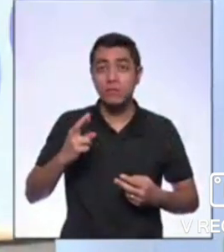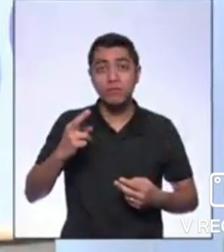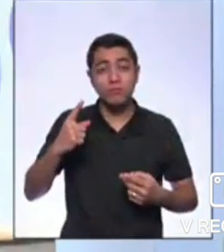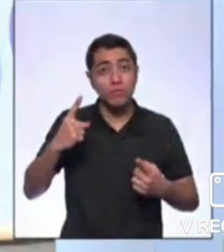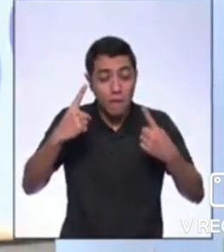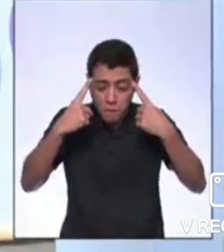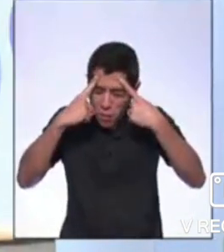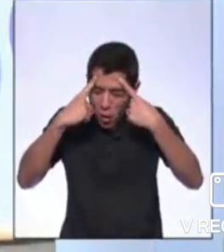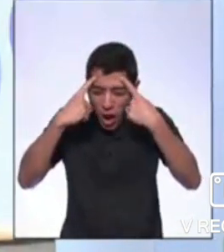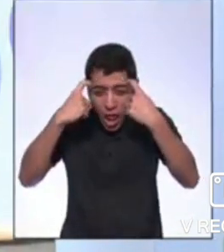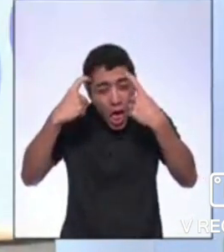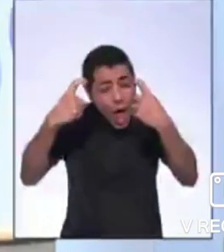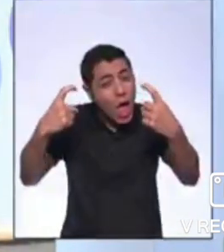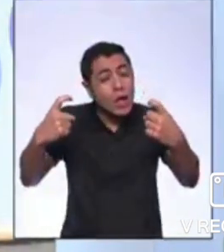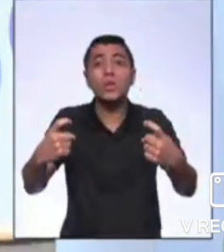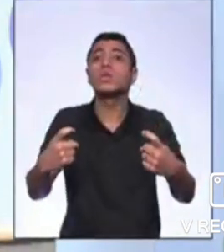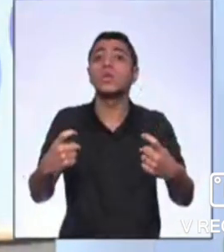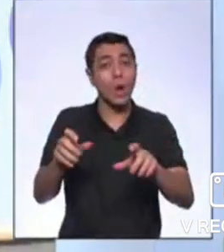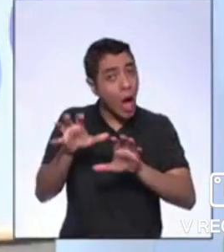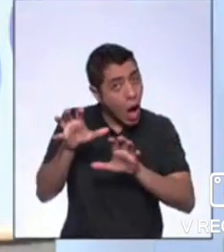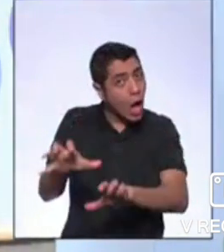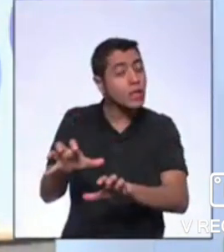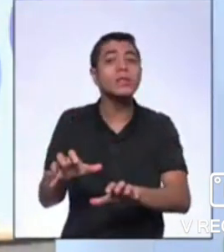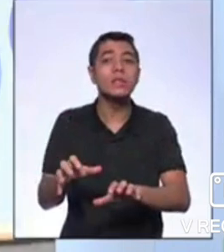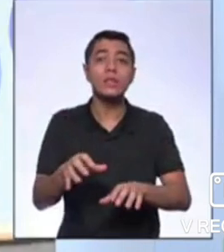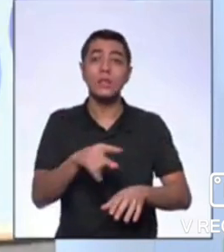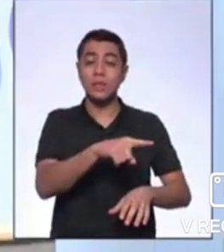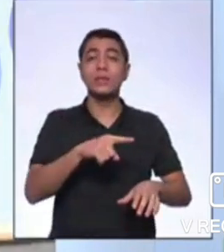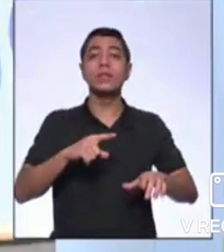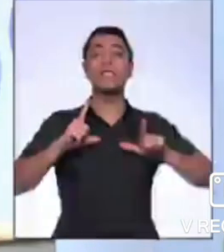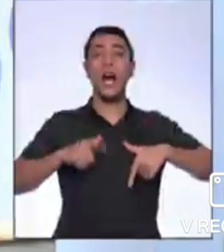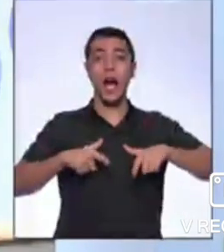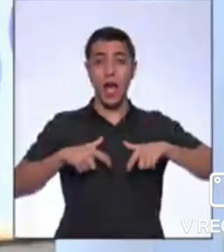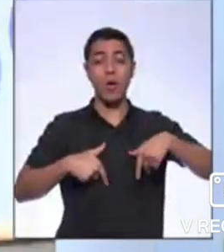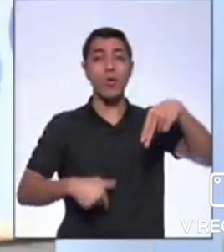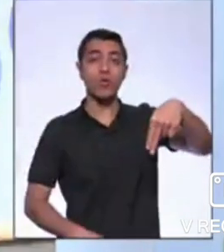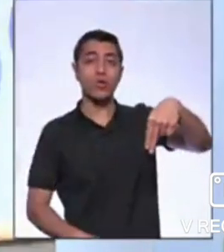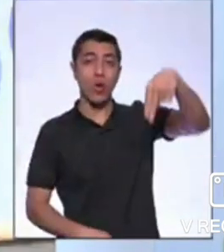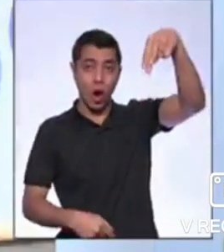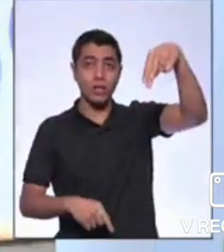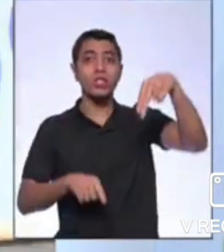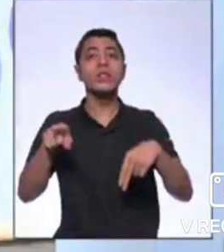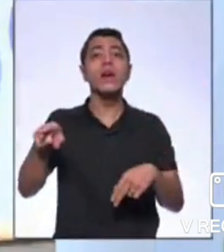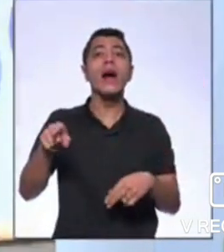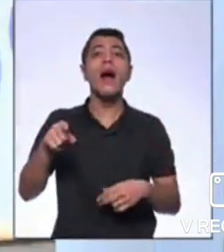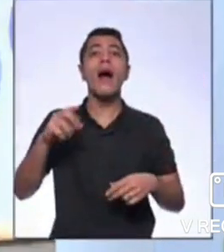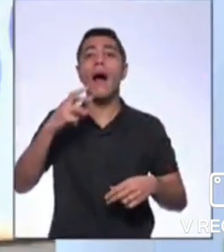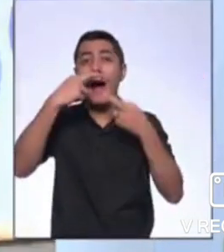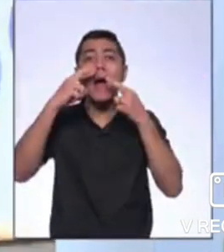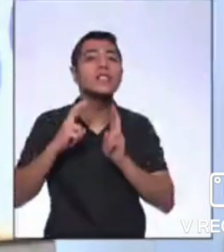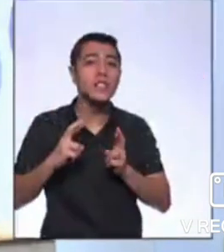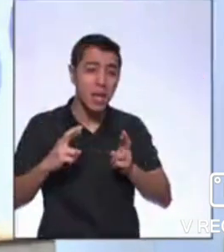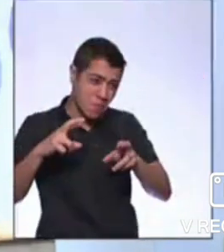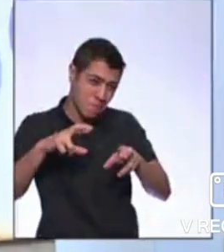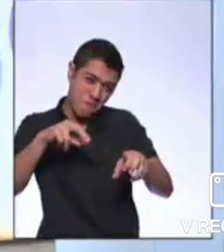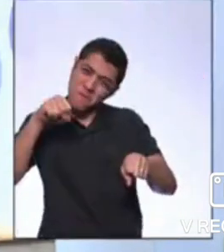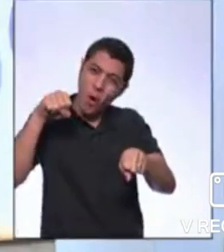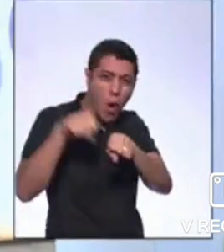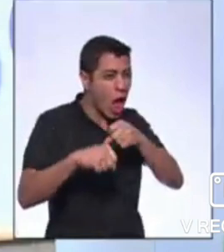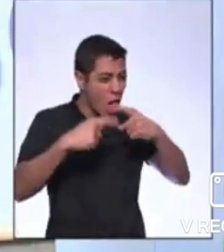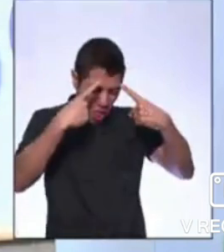A tomada do Reino Norte ali de Israel foi uma ação extremamente violenta. Muito mais violenta que